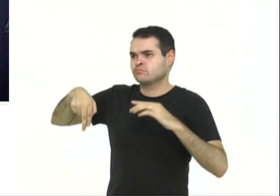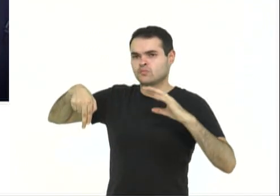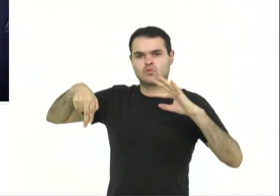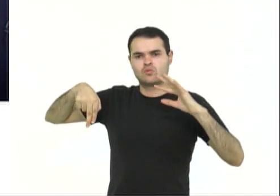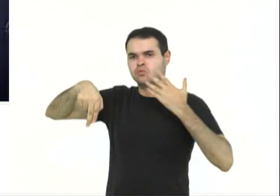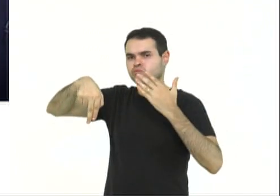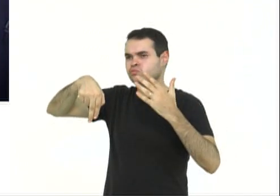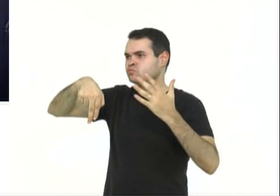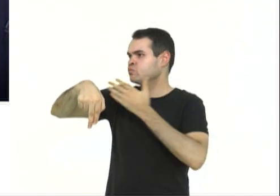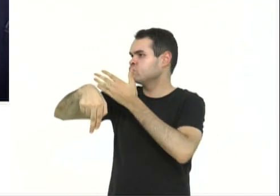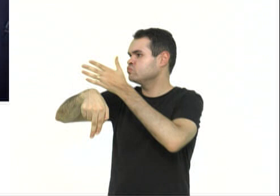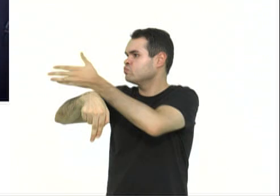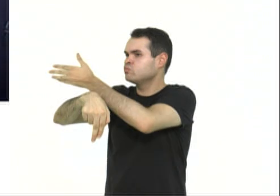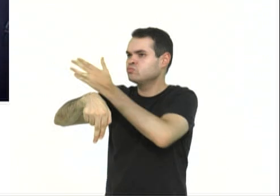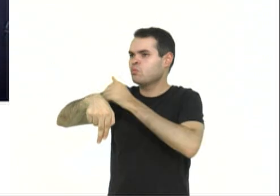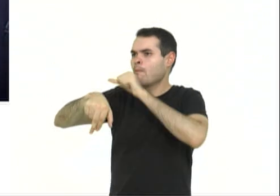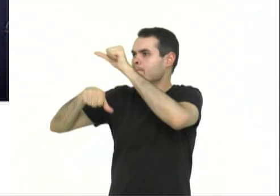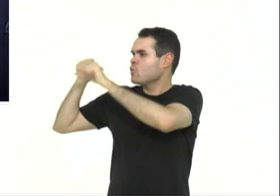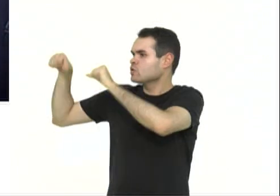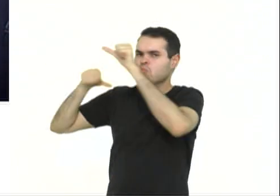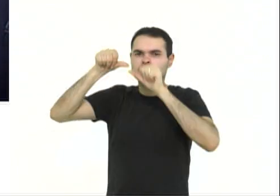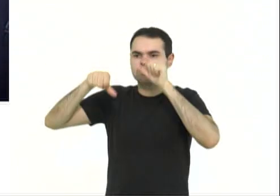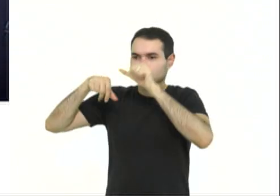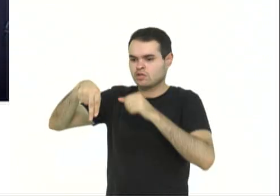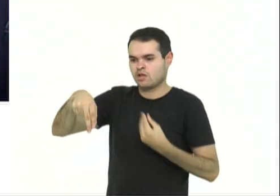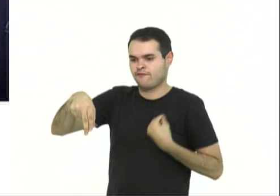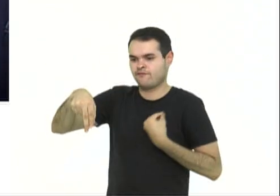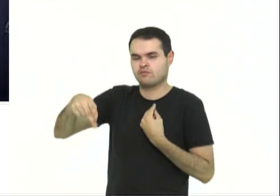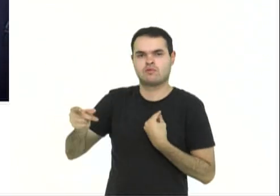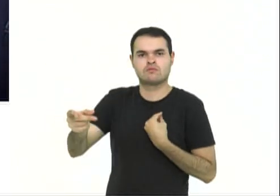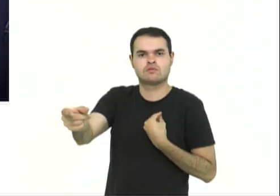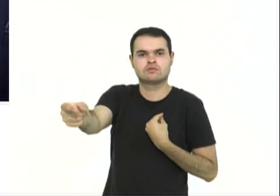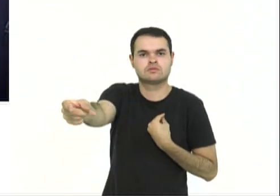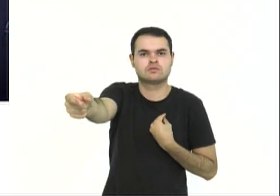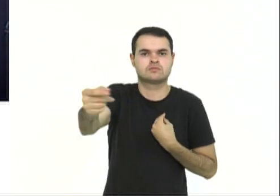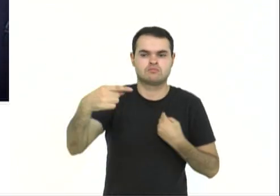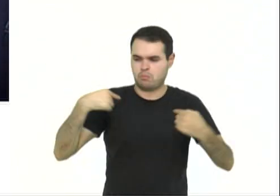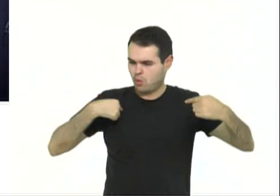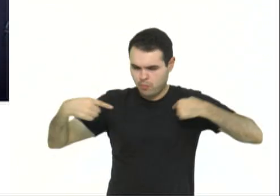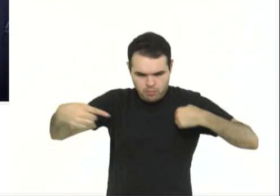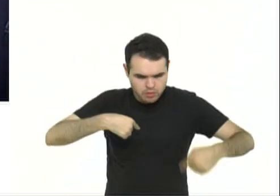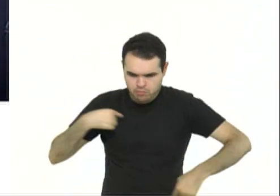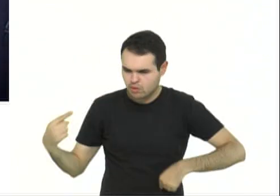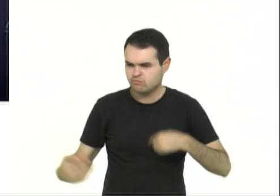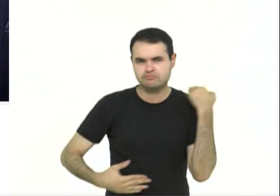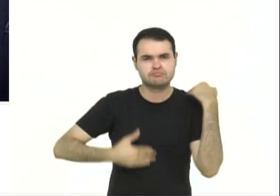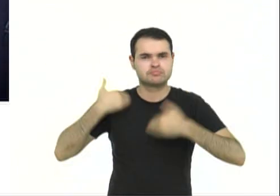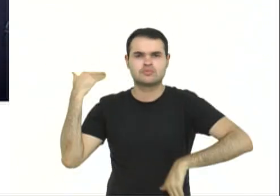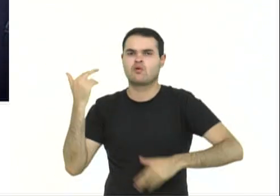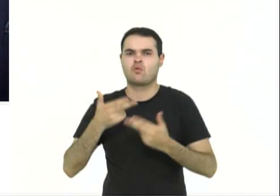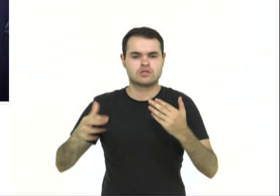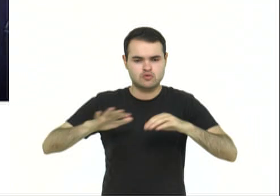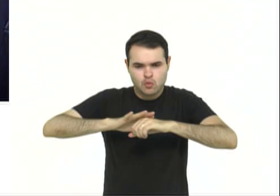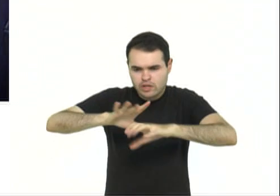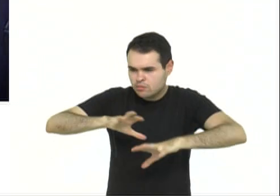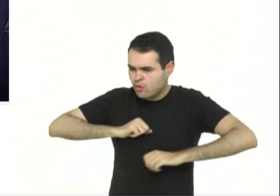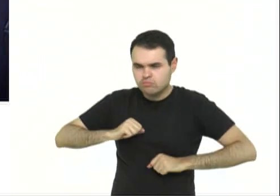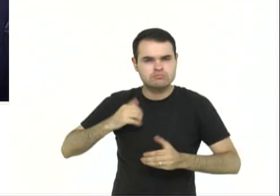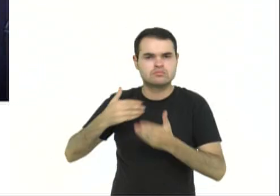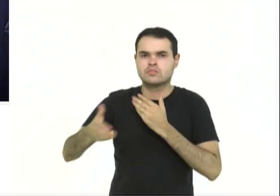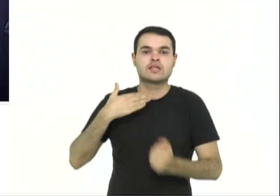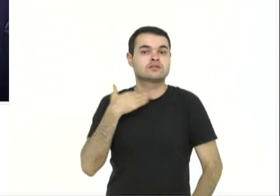que ele sempre sobrevive, não importa o que aconteça, não importa qual ferimento ele receba ou que doença se abata sobre